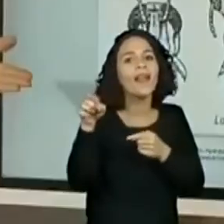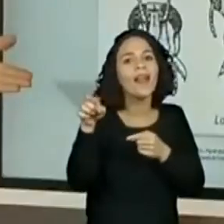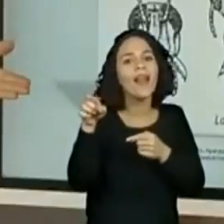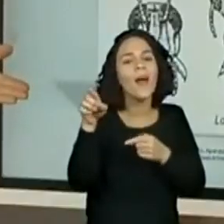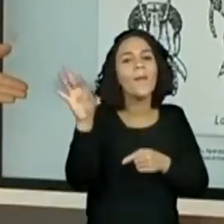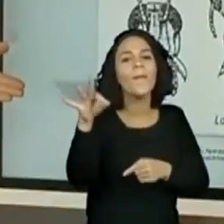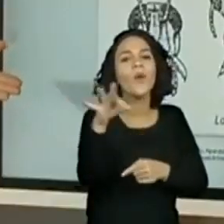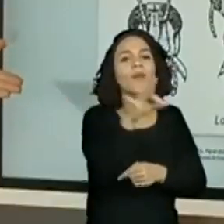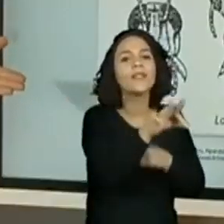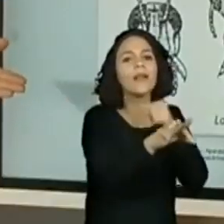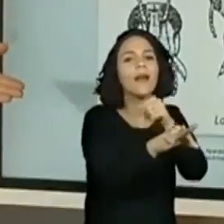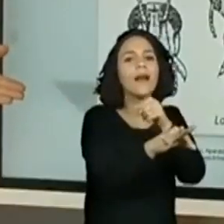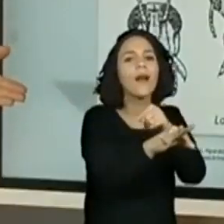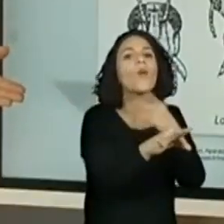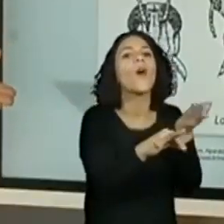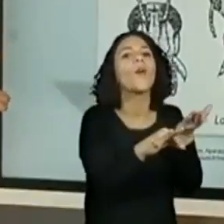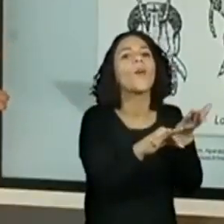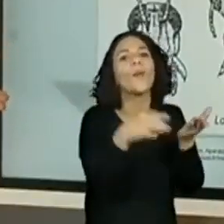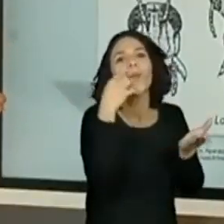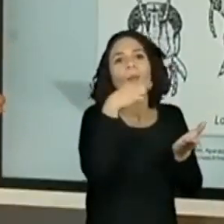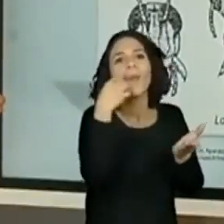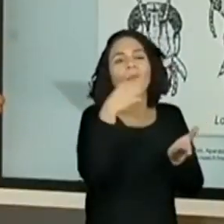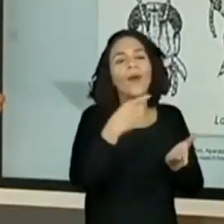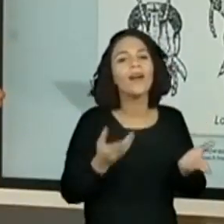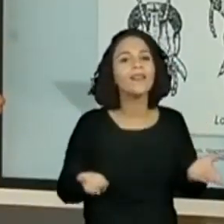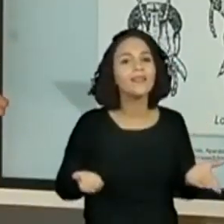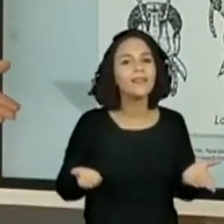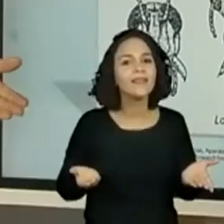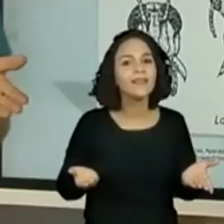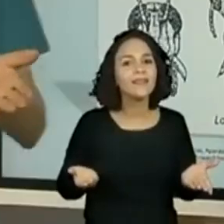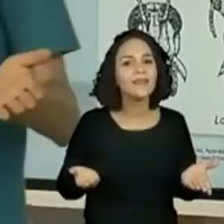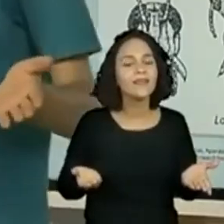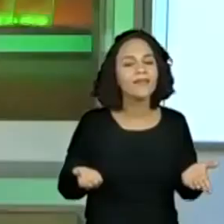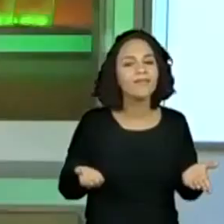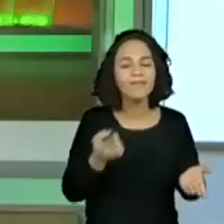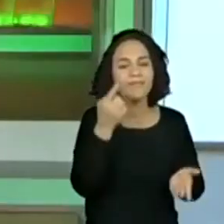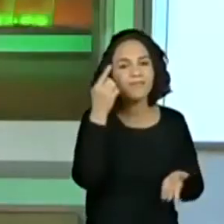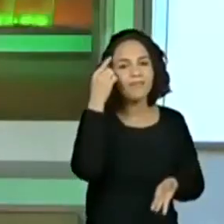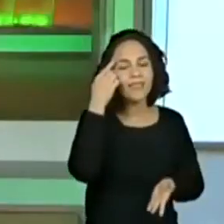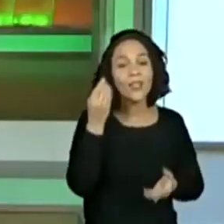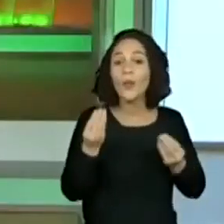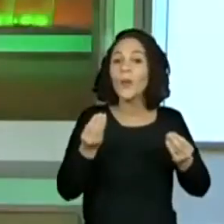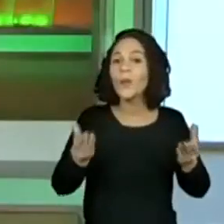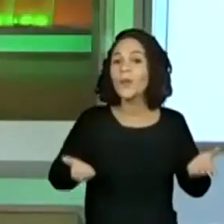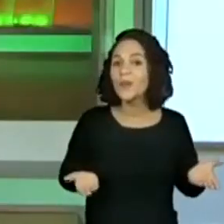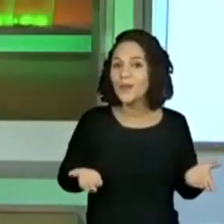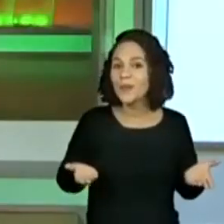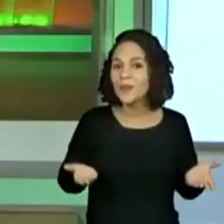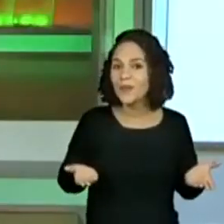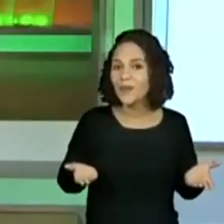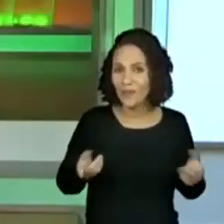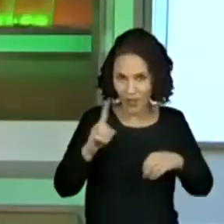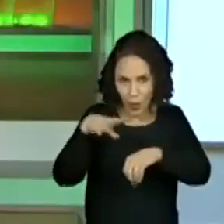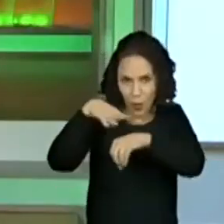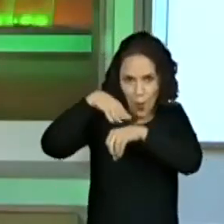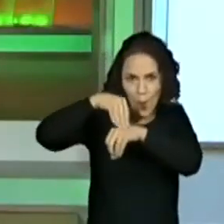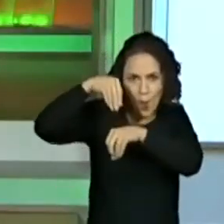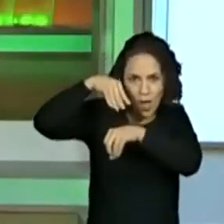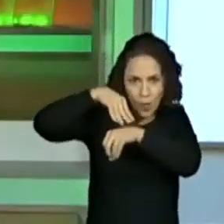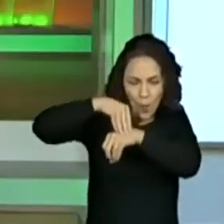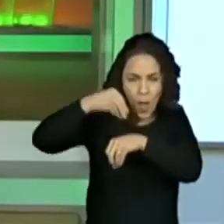que é o aparelho bucal desse inseto, que é a mosca? Como é? Sugador?